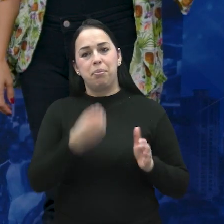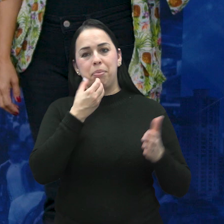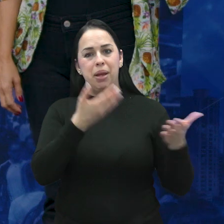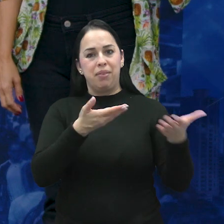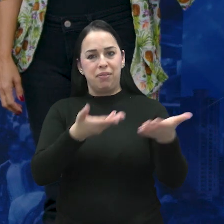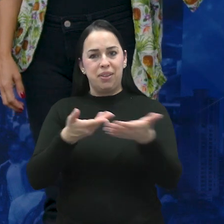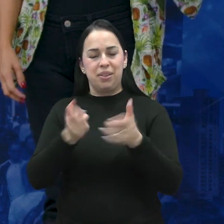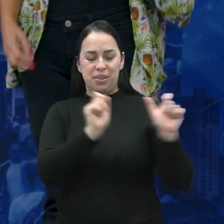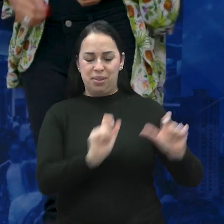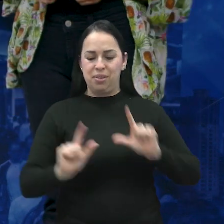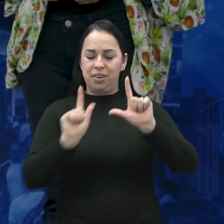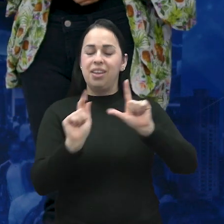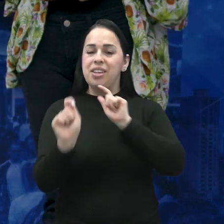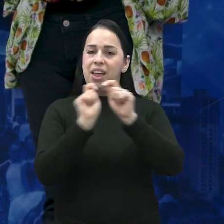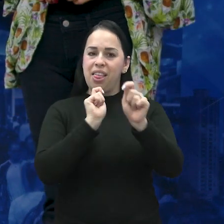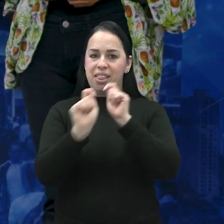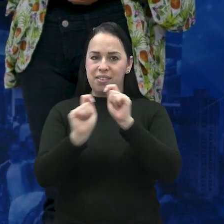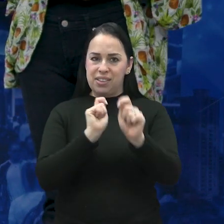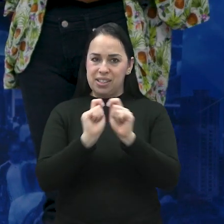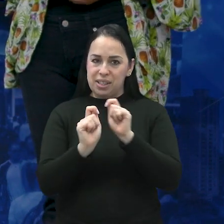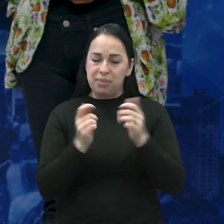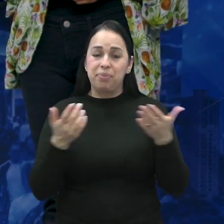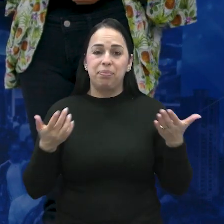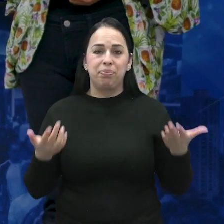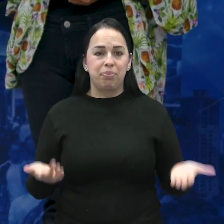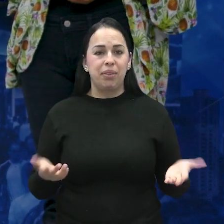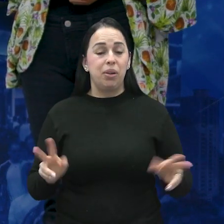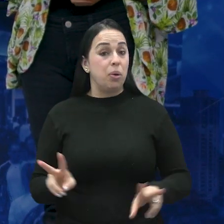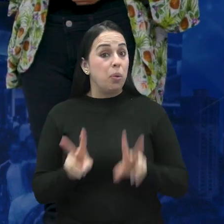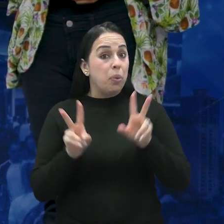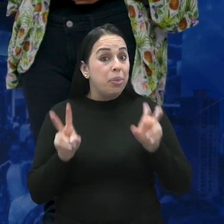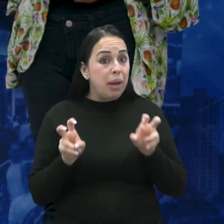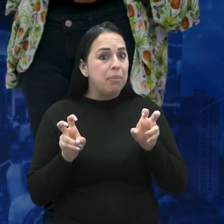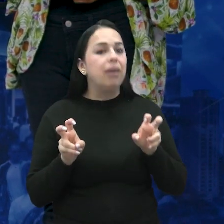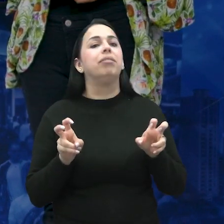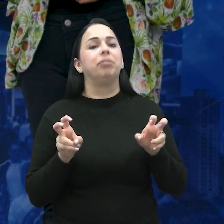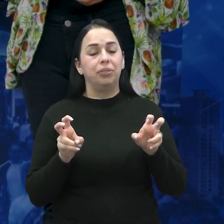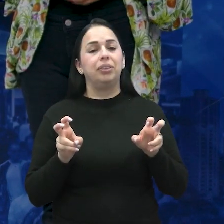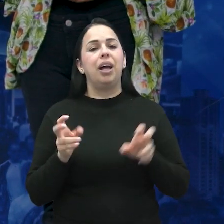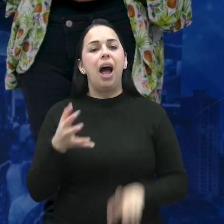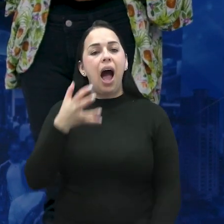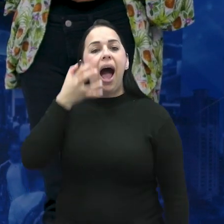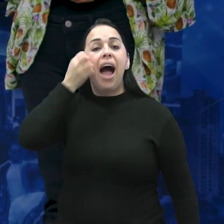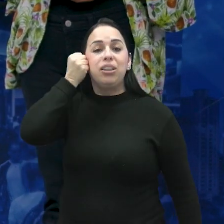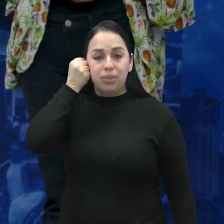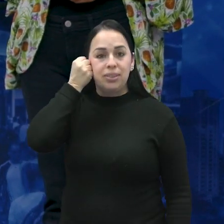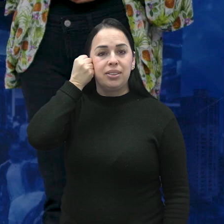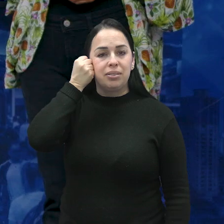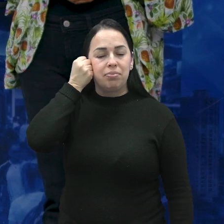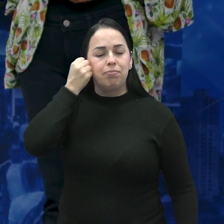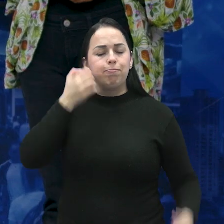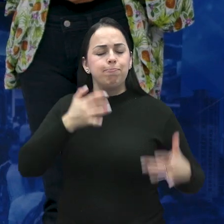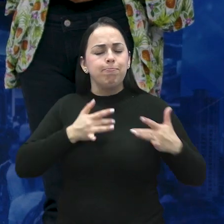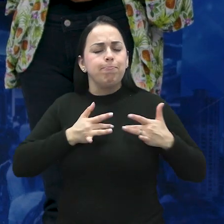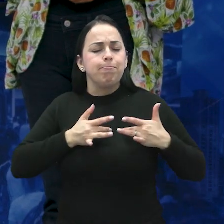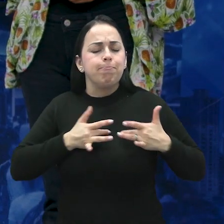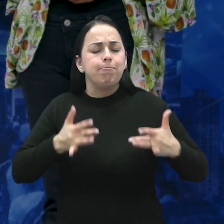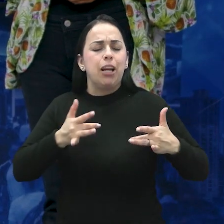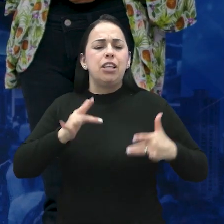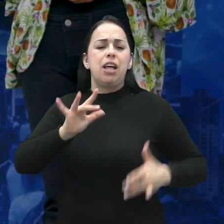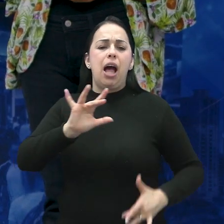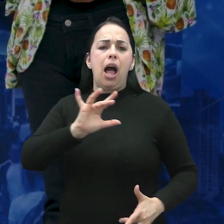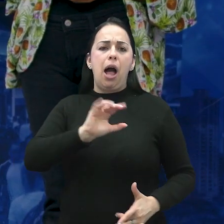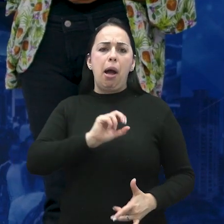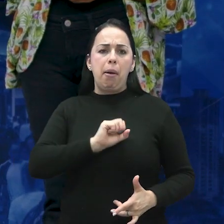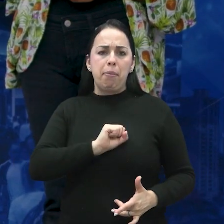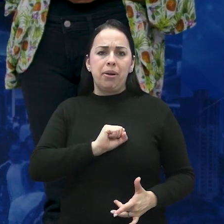Olá, sejam todos bem-vindos ao Boletim Entrevista. O tema de hoje será a adoção, um gesto de amor